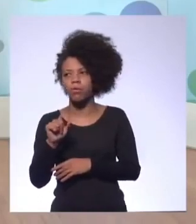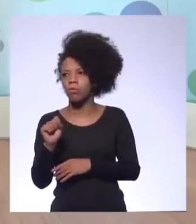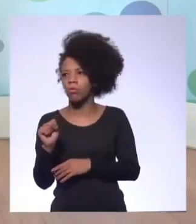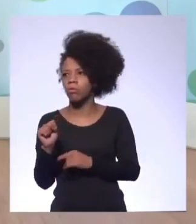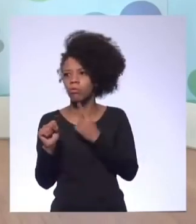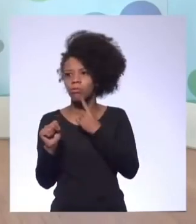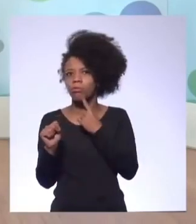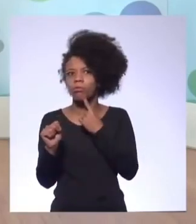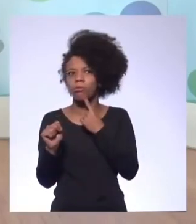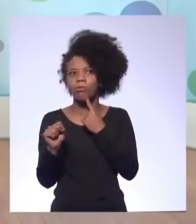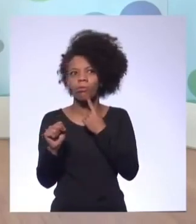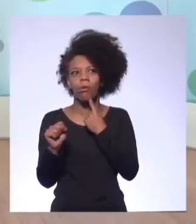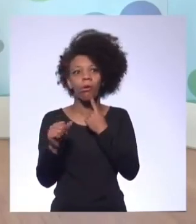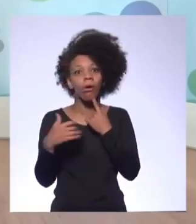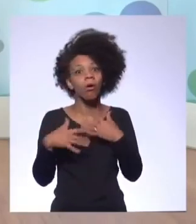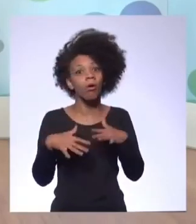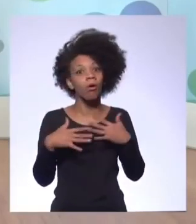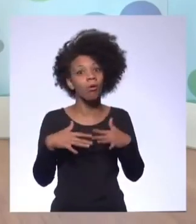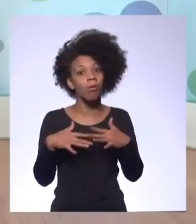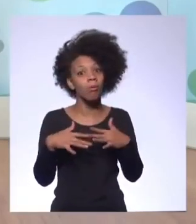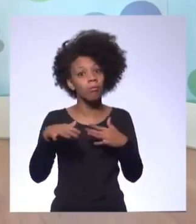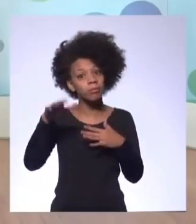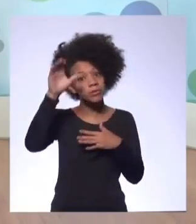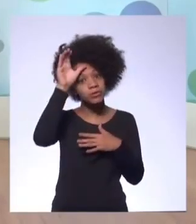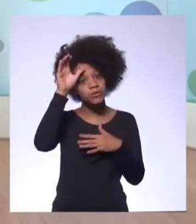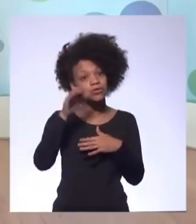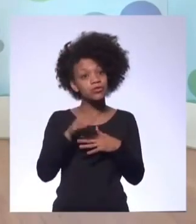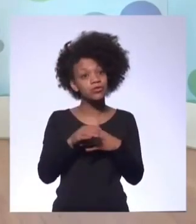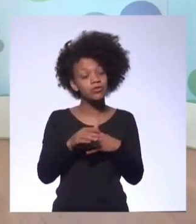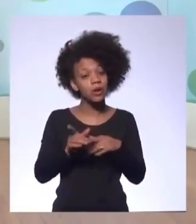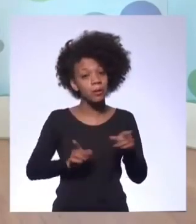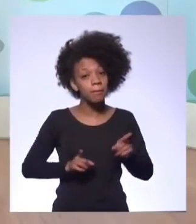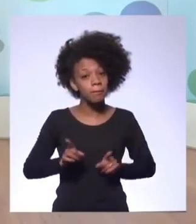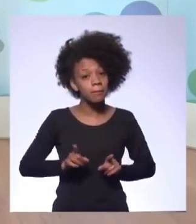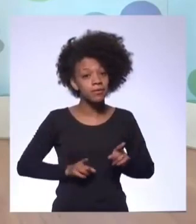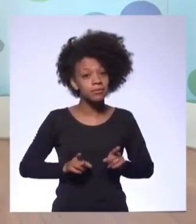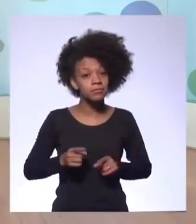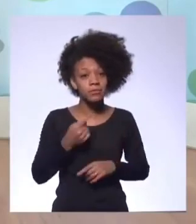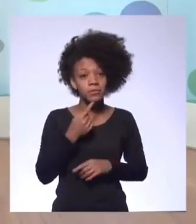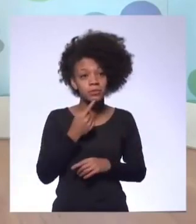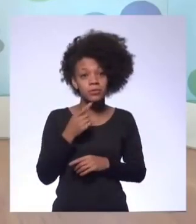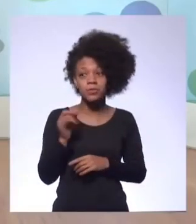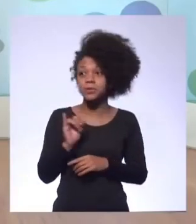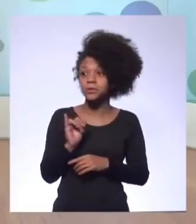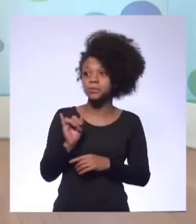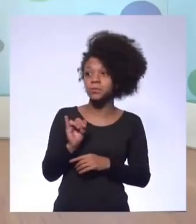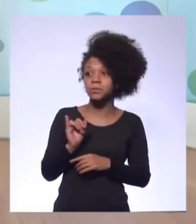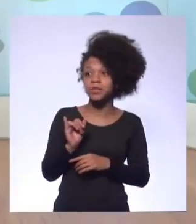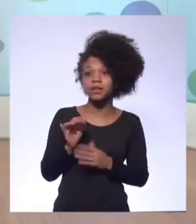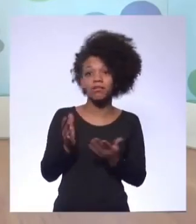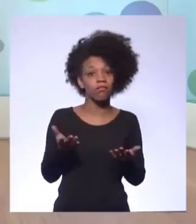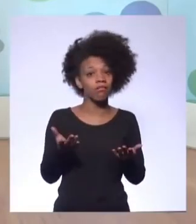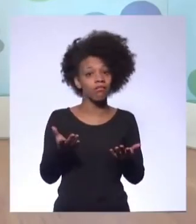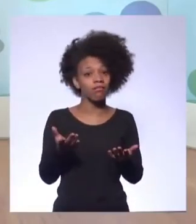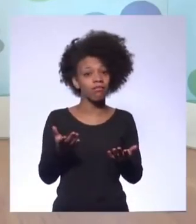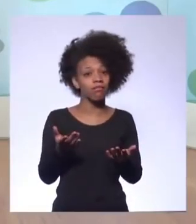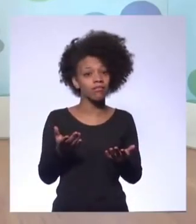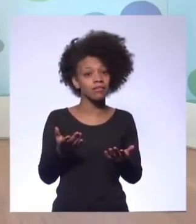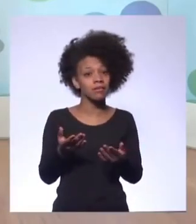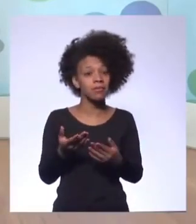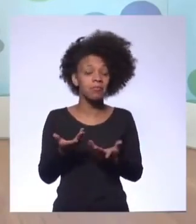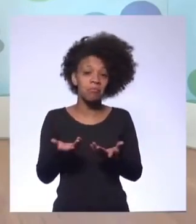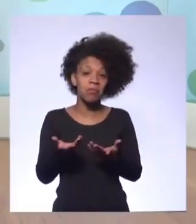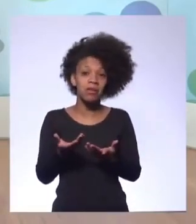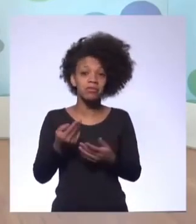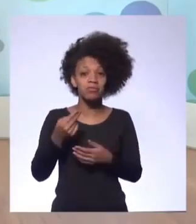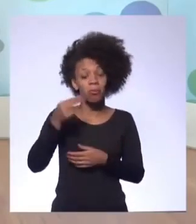professora Paulon? é minha tia, minha prima? Sua irmã? Não sei a idade, é? Minha sobrinha?